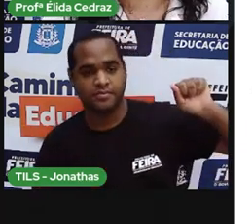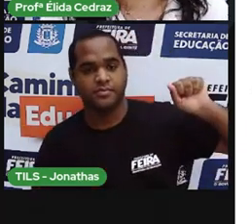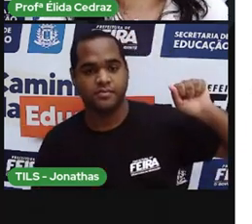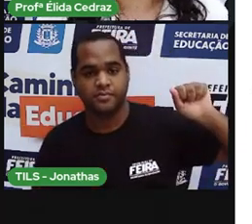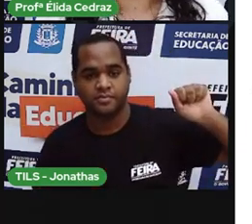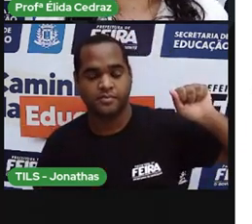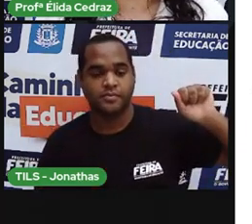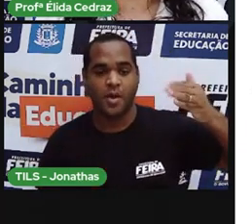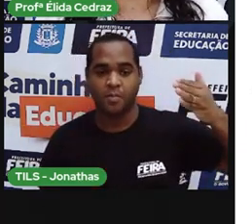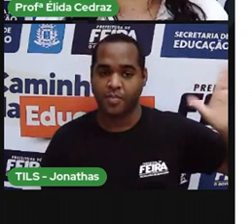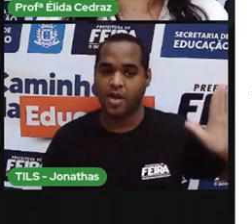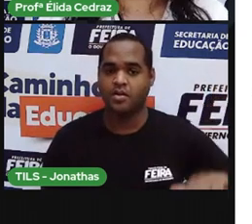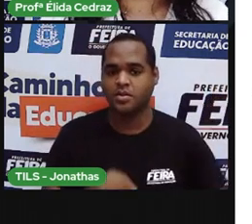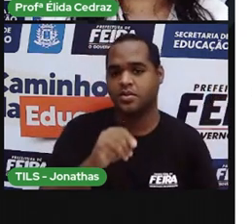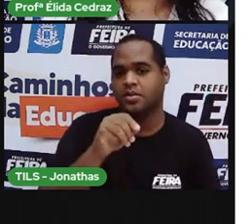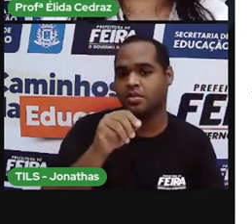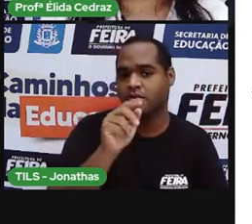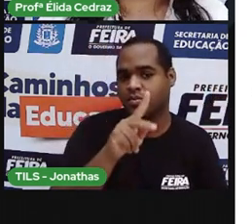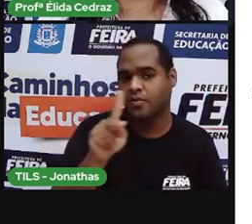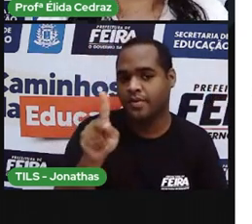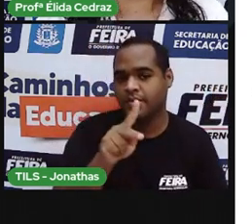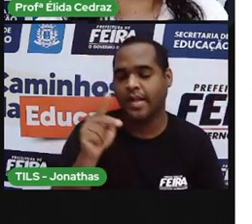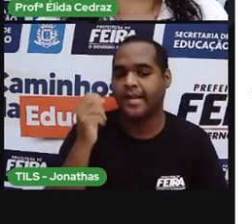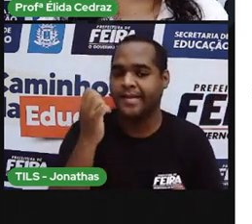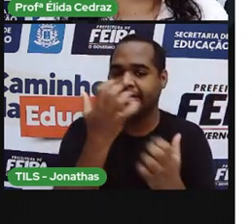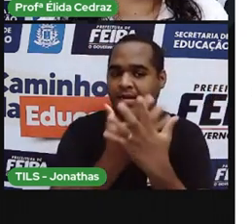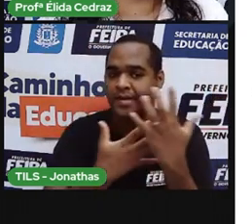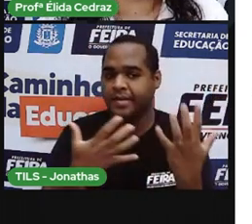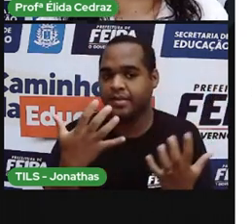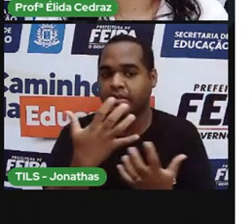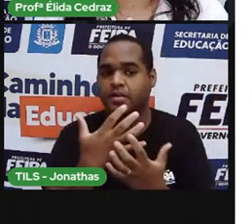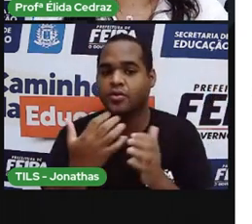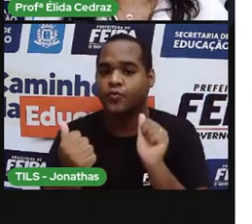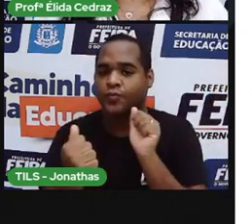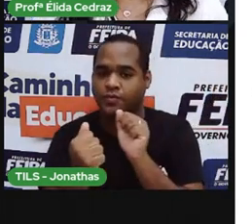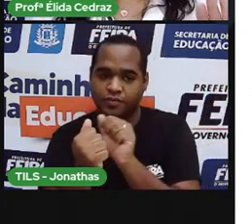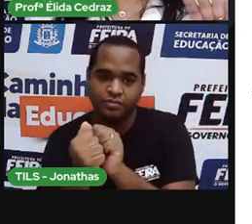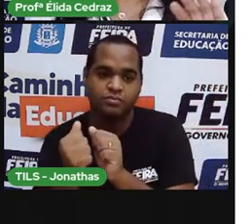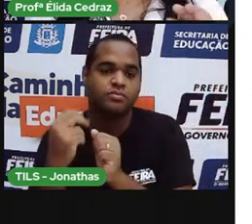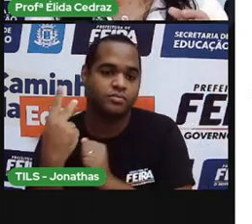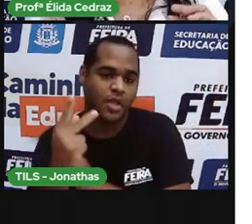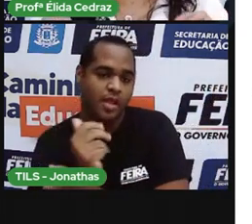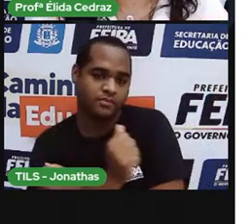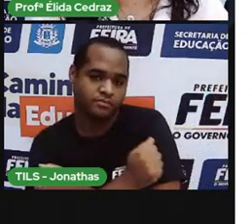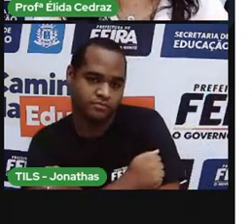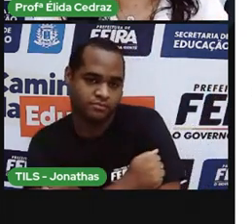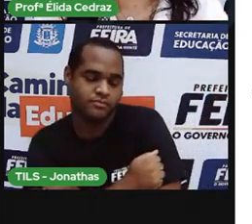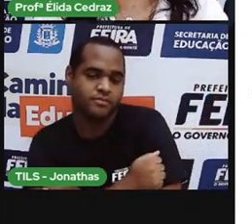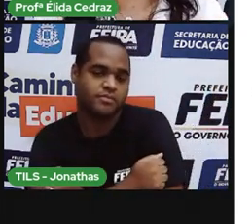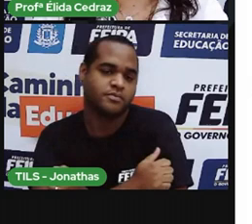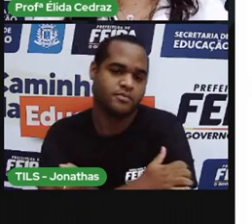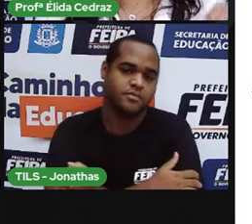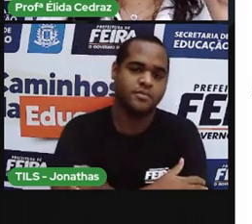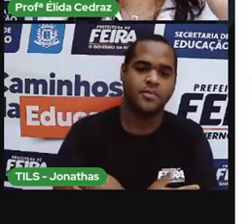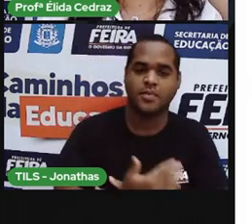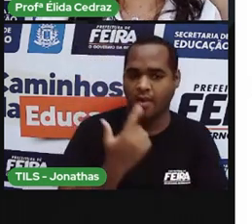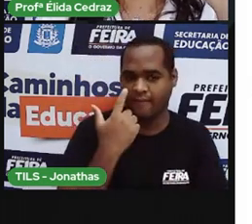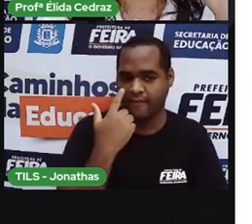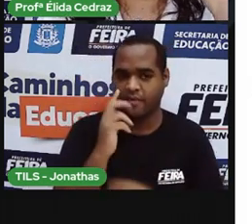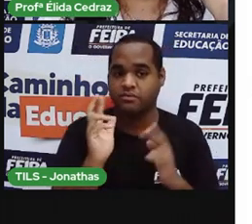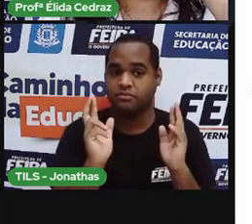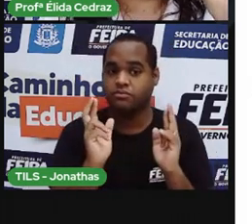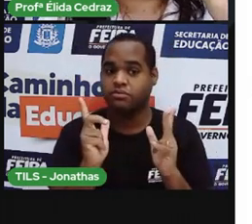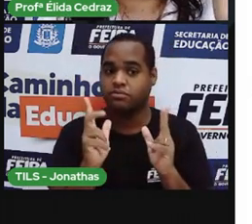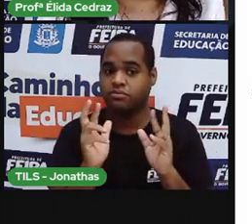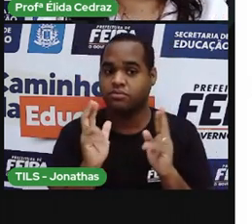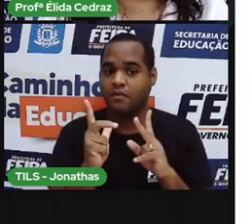A professora canta com os alunos. Olha a diferença da frase como